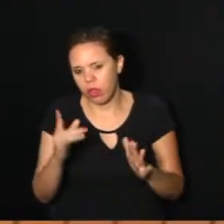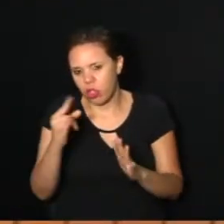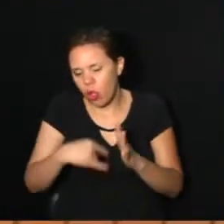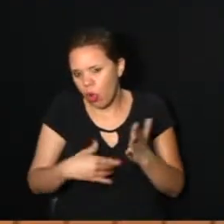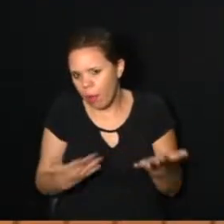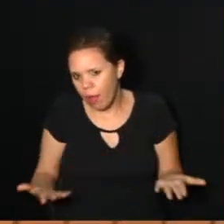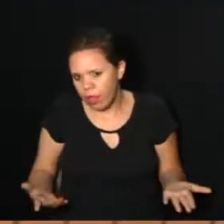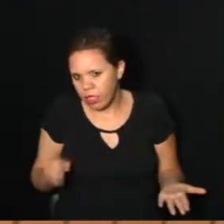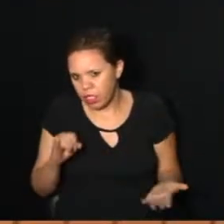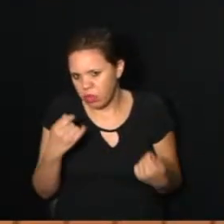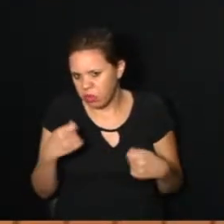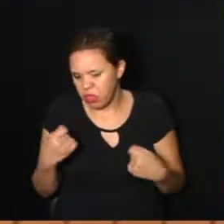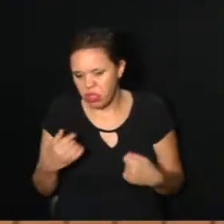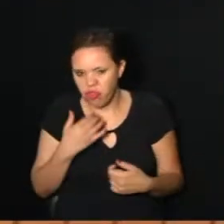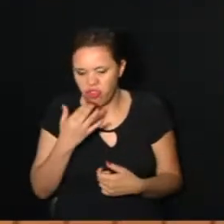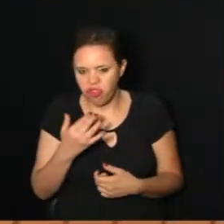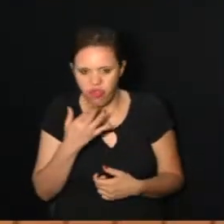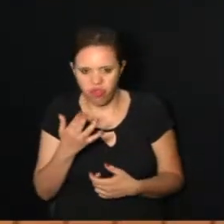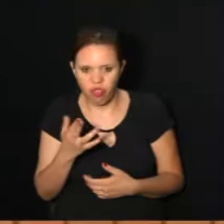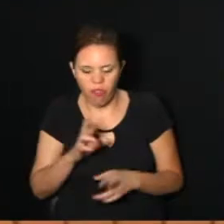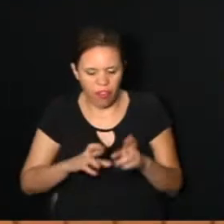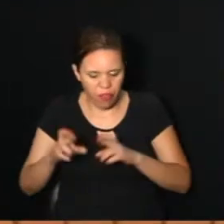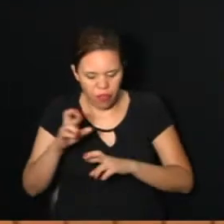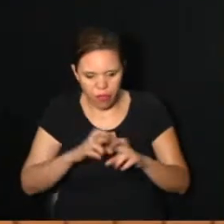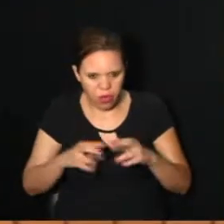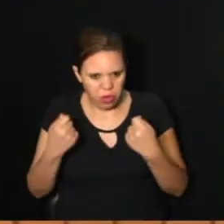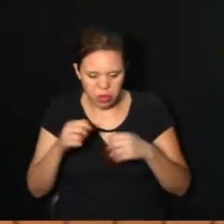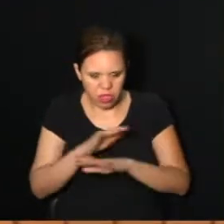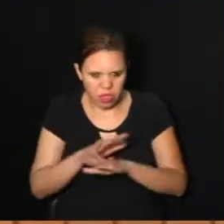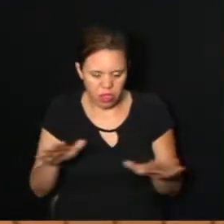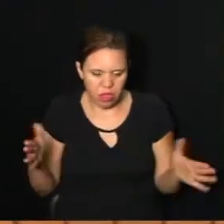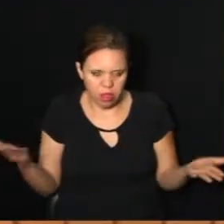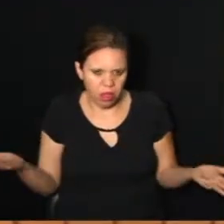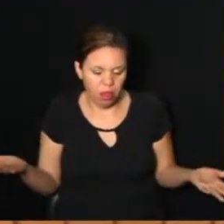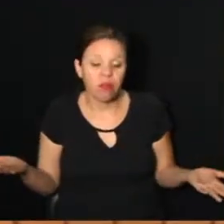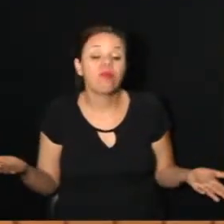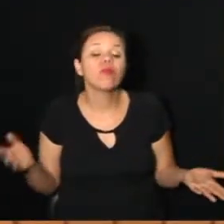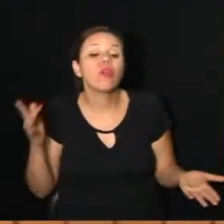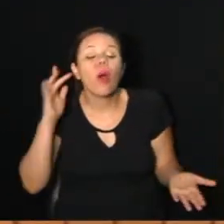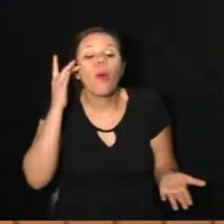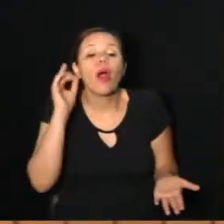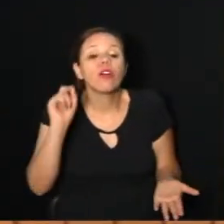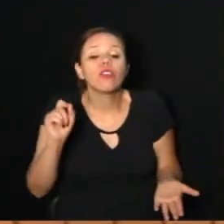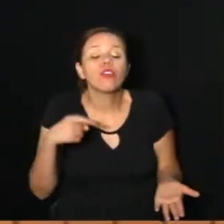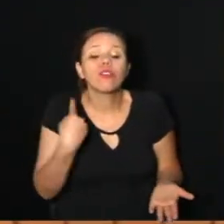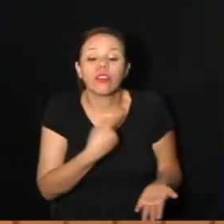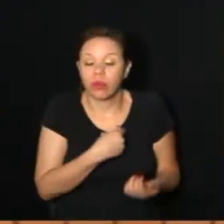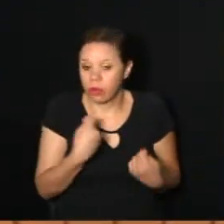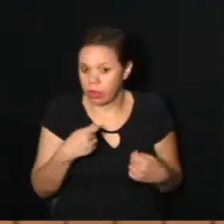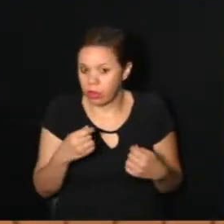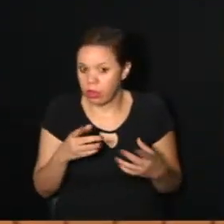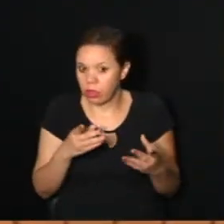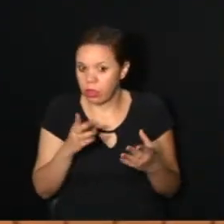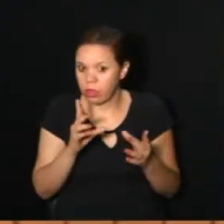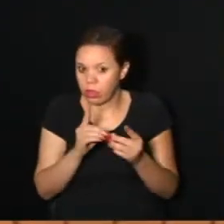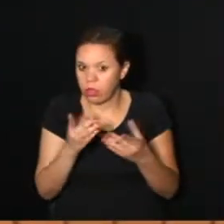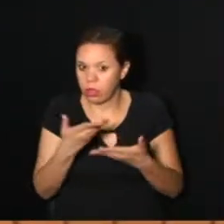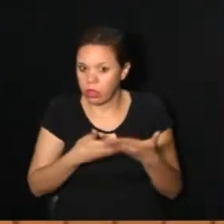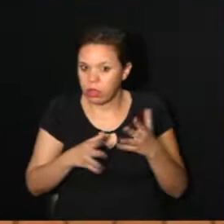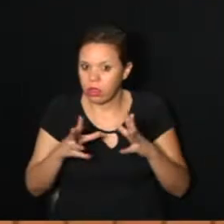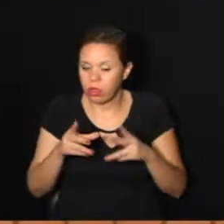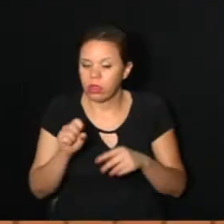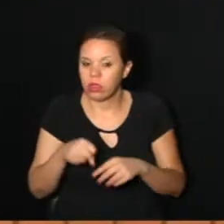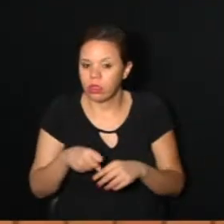serve, não preciso, não é mais função fiscalizar, não tem cabimento, eu acho que a gente tem que atender a todos os parâmetros